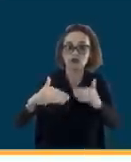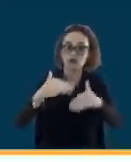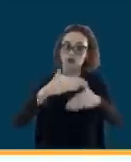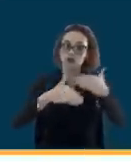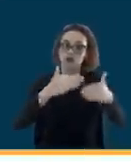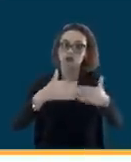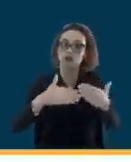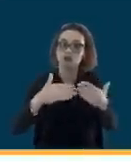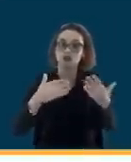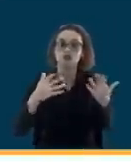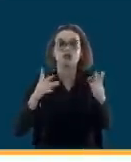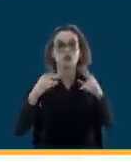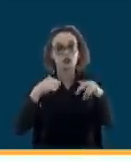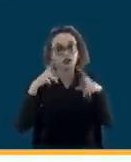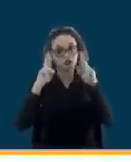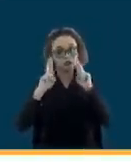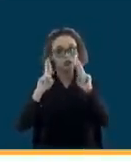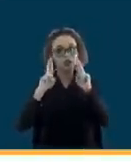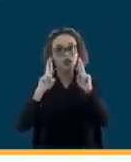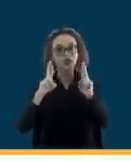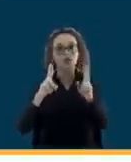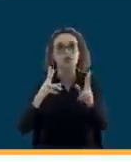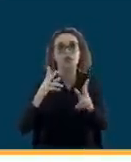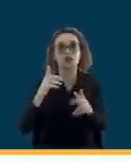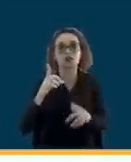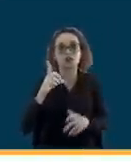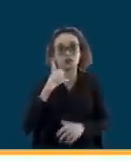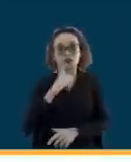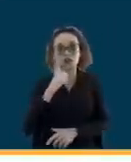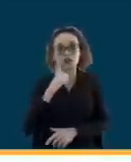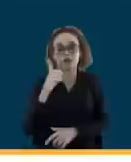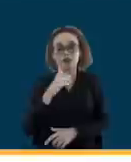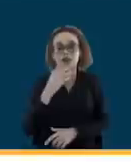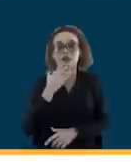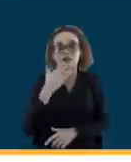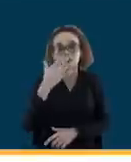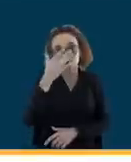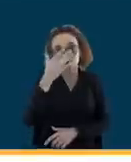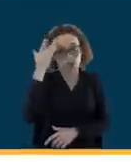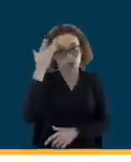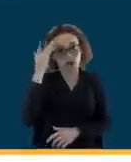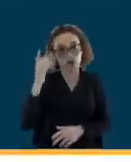gente tenha, novamente, esse tipo de possibilidade no futuro.